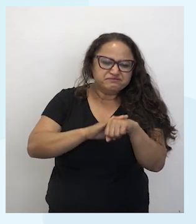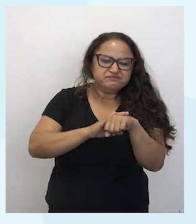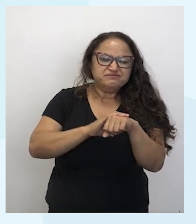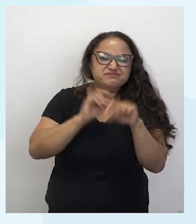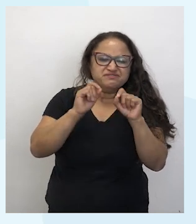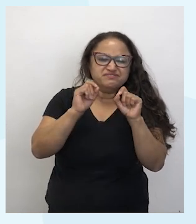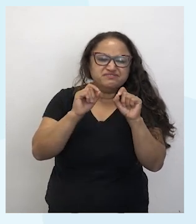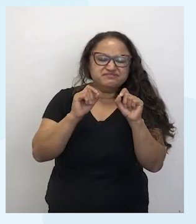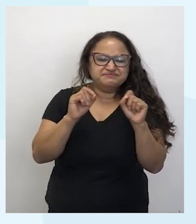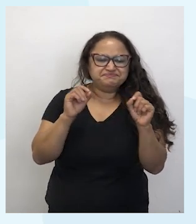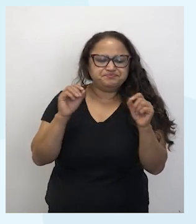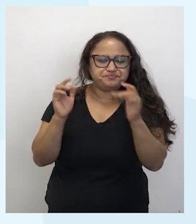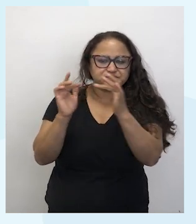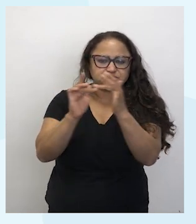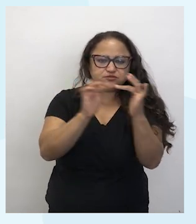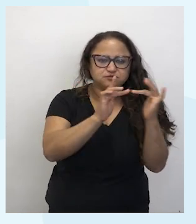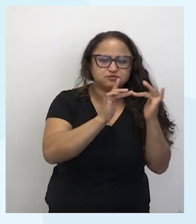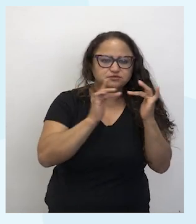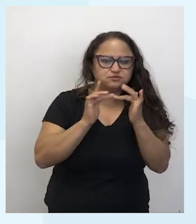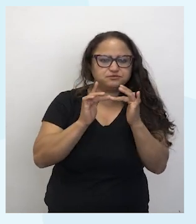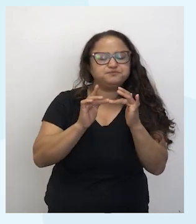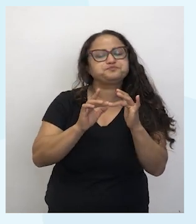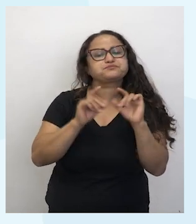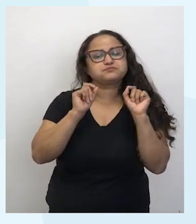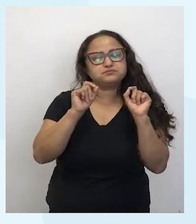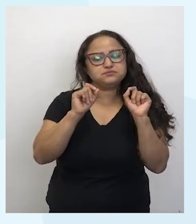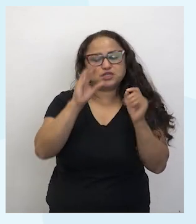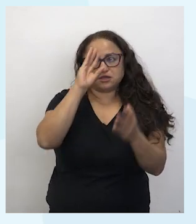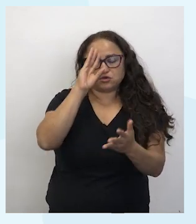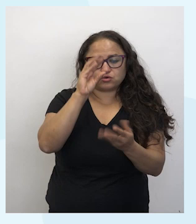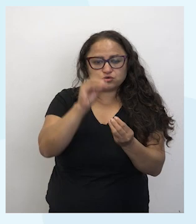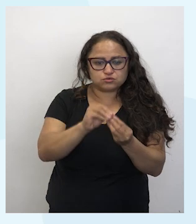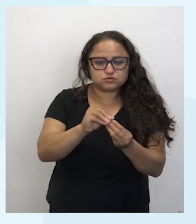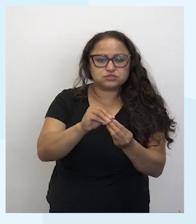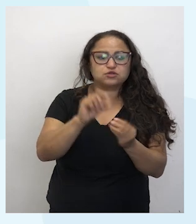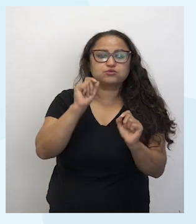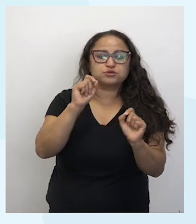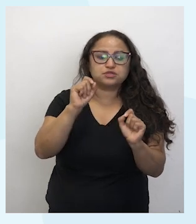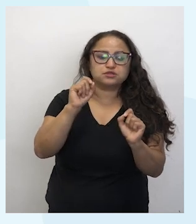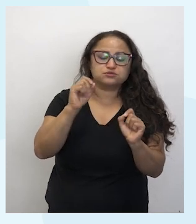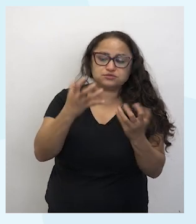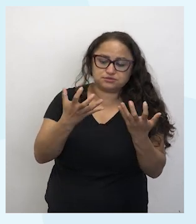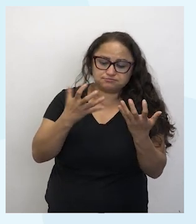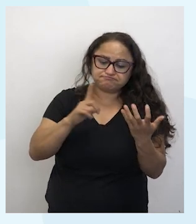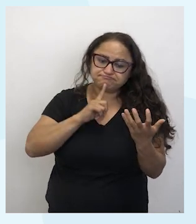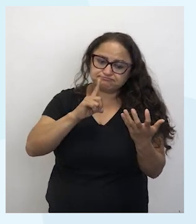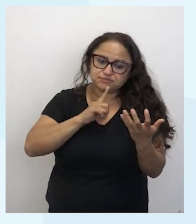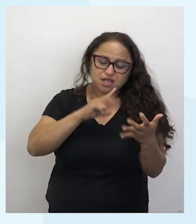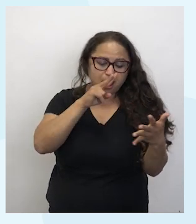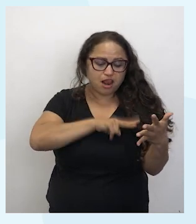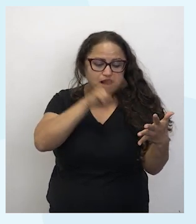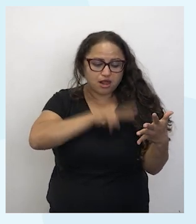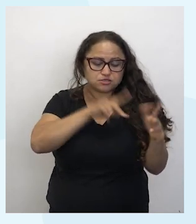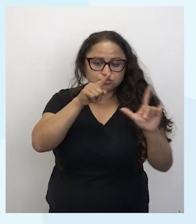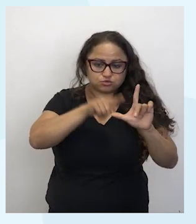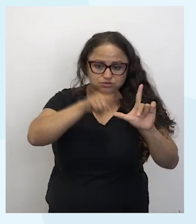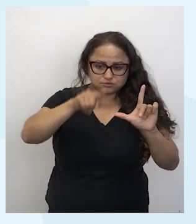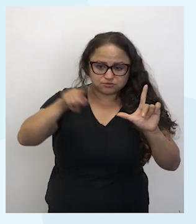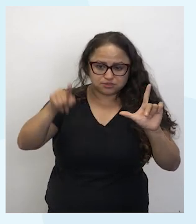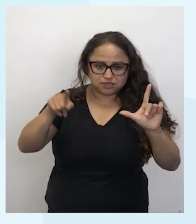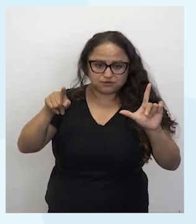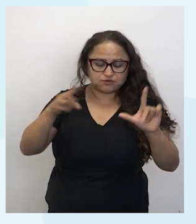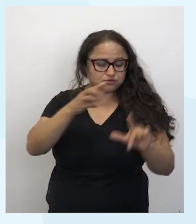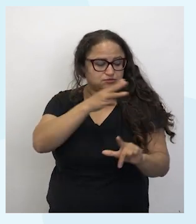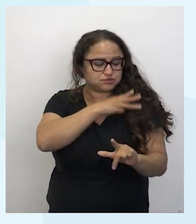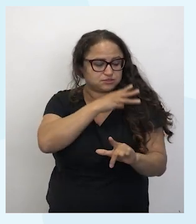né, conclusões, né? Tirar com algumas base nos conclusões. dados, qual é a conclusão que eu tiro com relação à leitura desse gráfico, né? E a gente está falando do terceiro ano